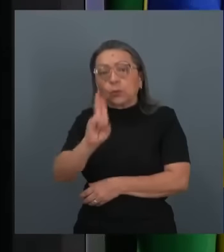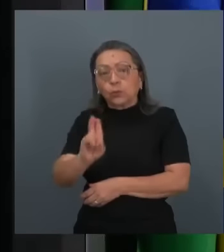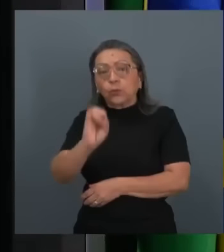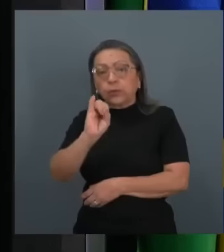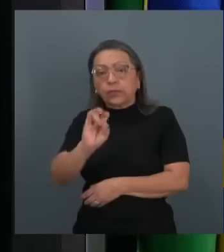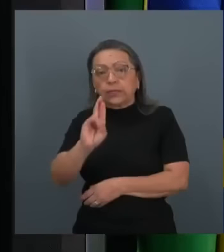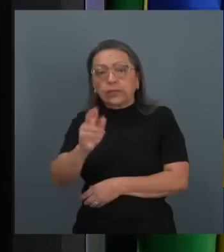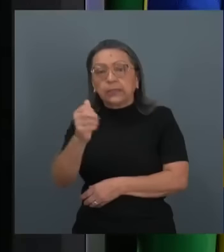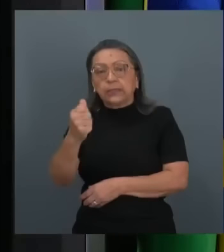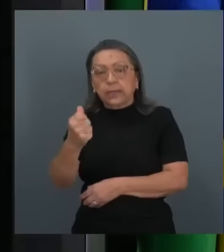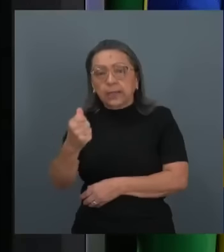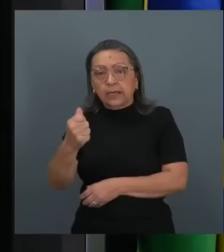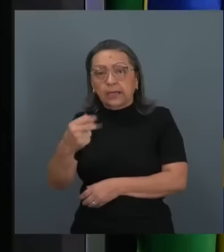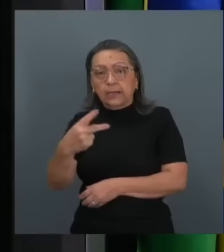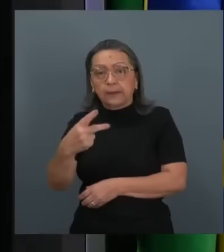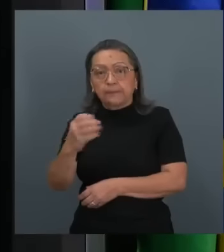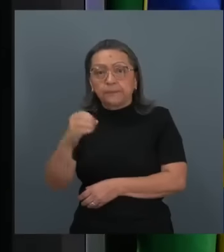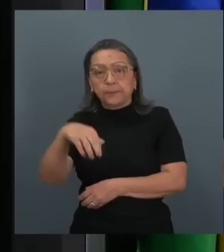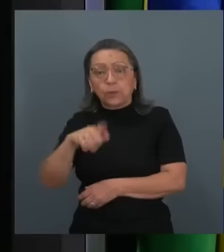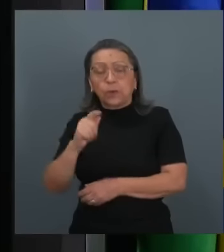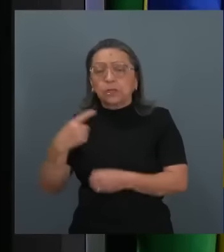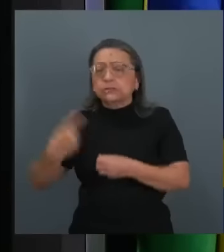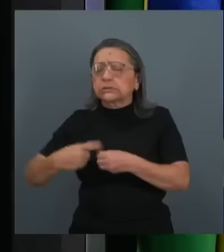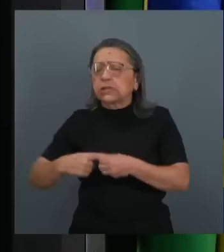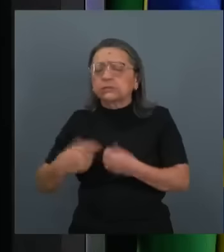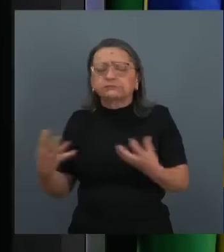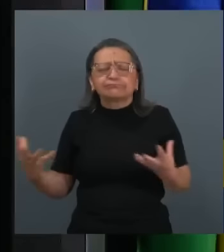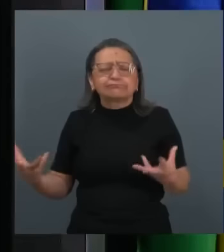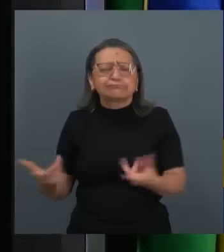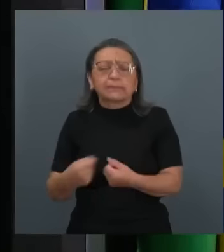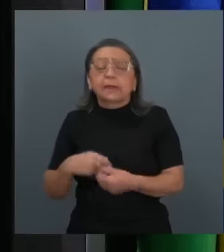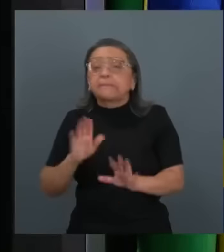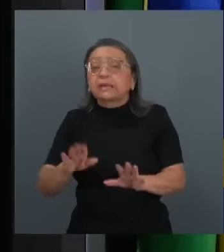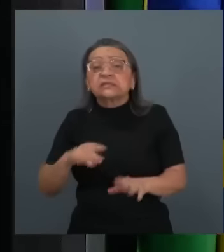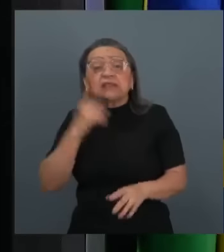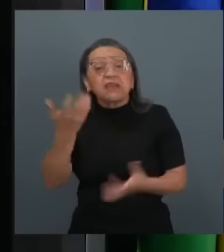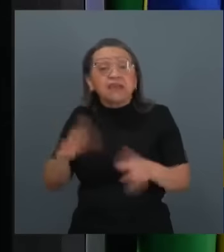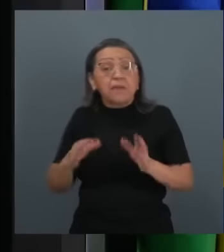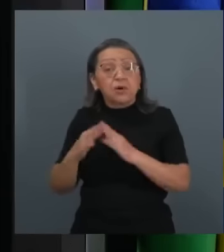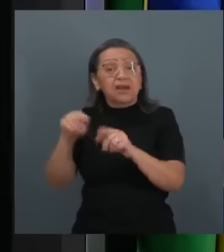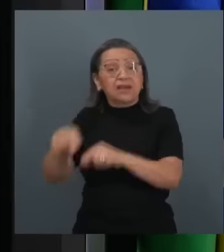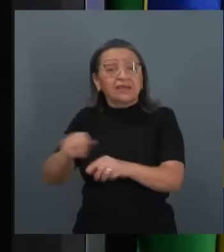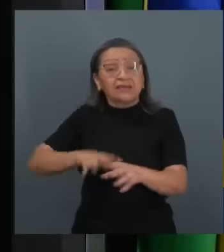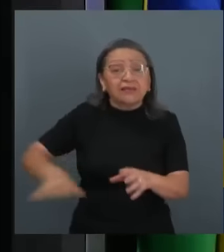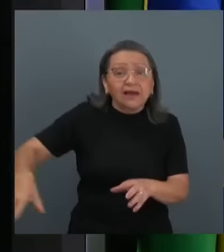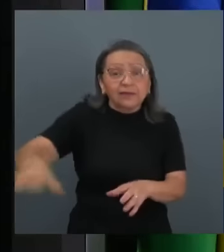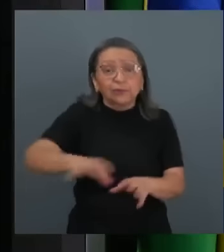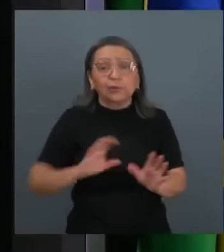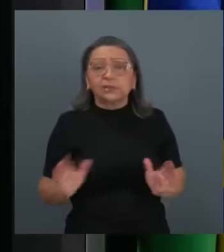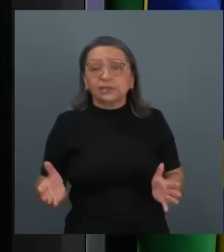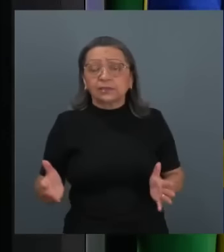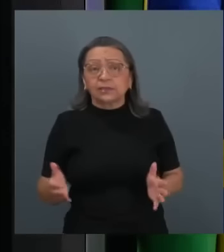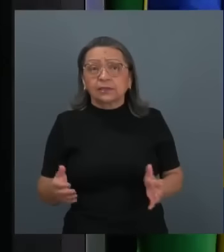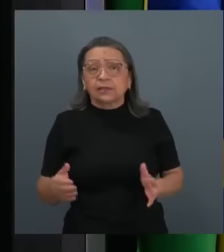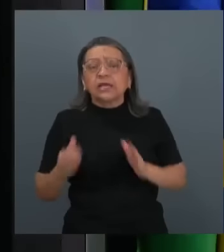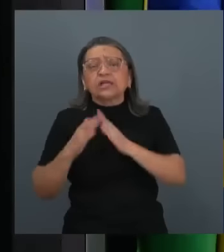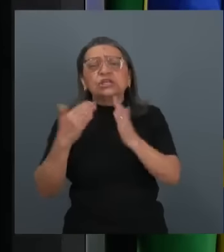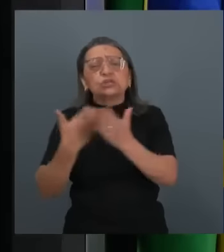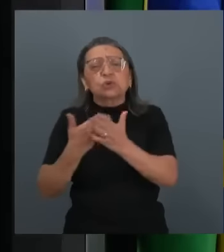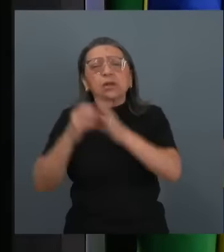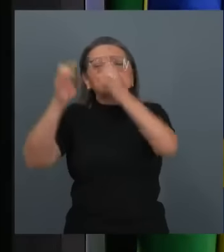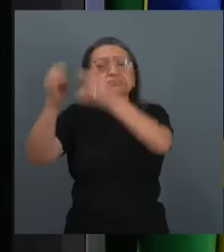que é fantasma a cidade. Ninguém tem coragem de morar mais no distrito inteiro. Escolas